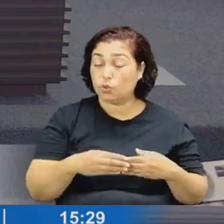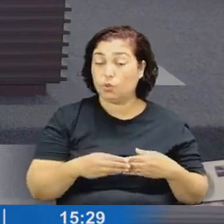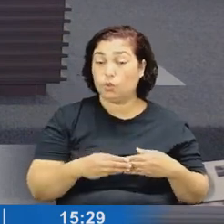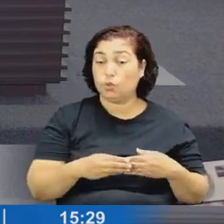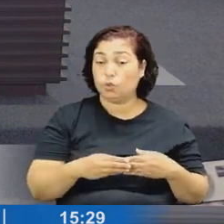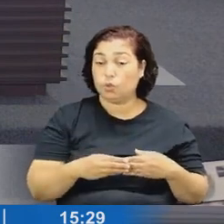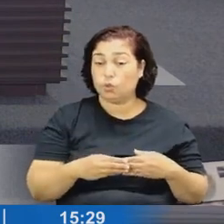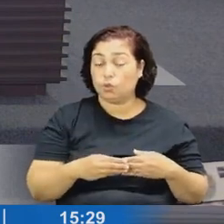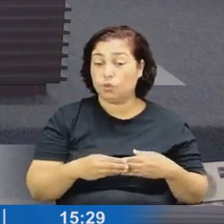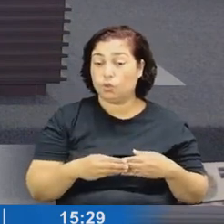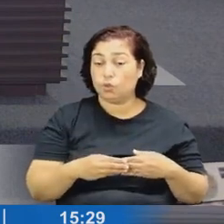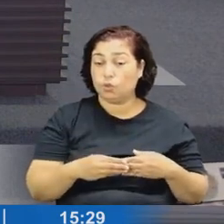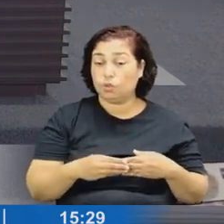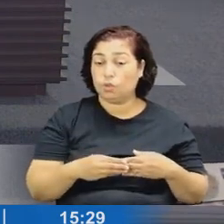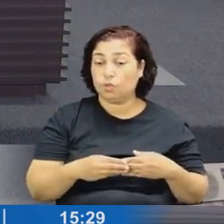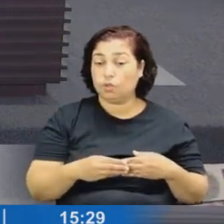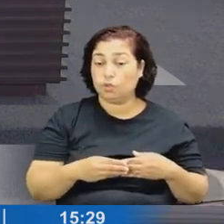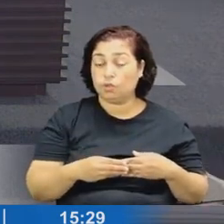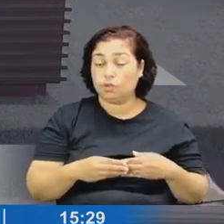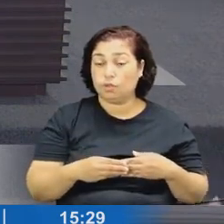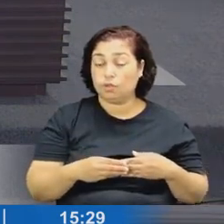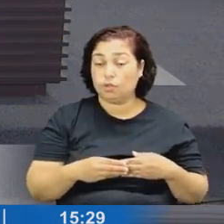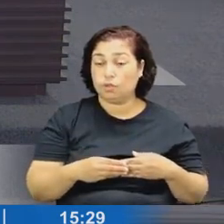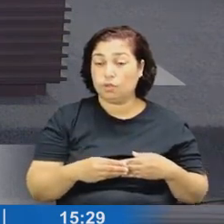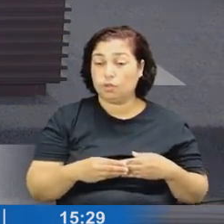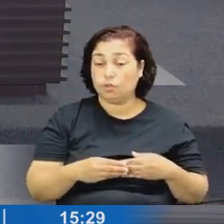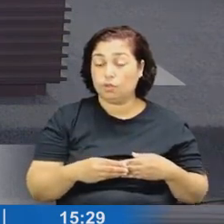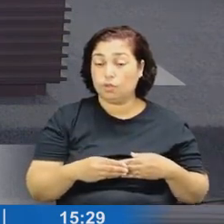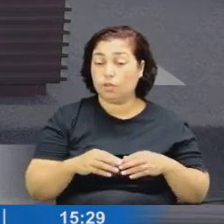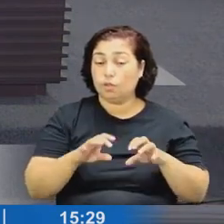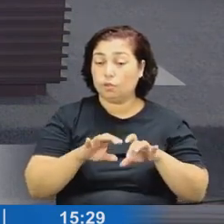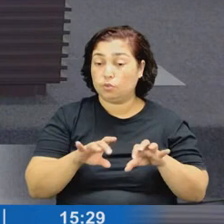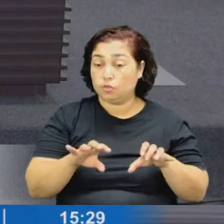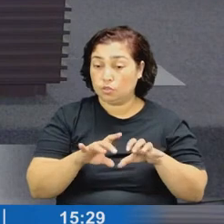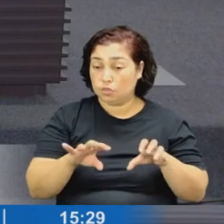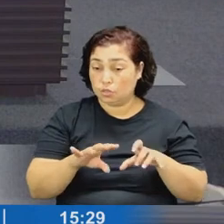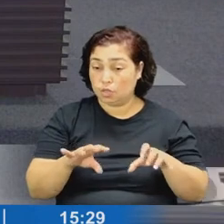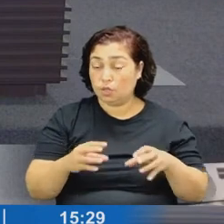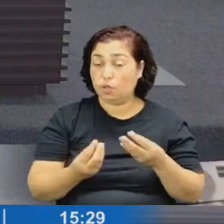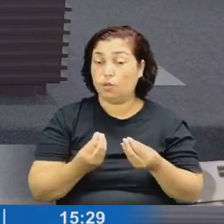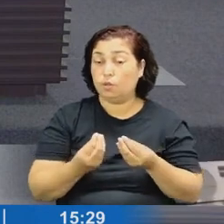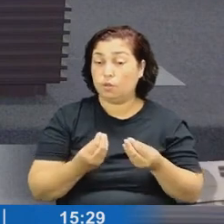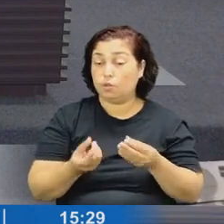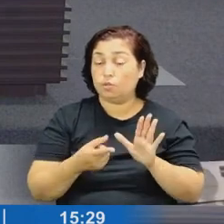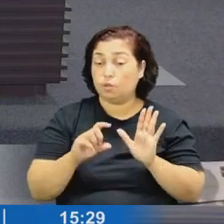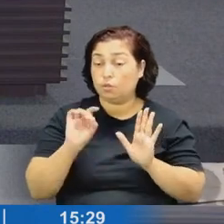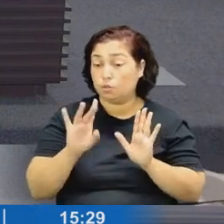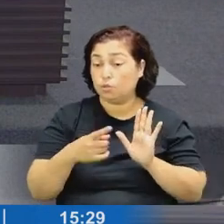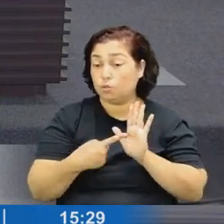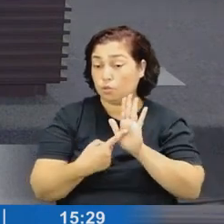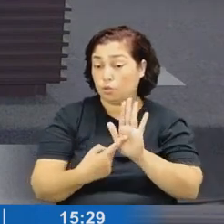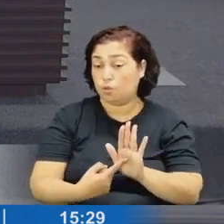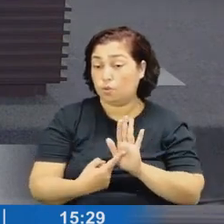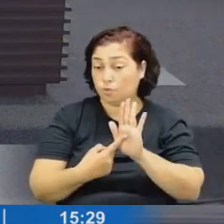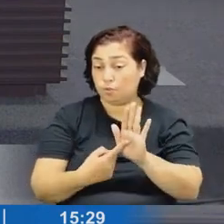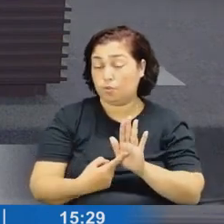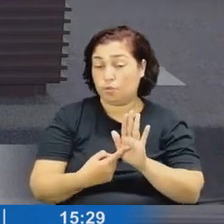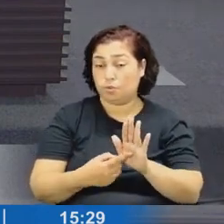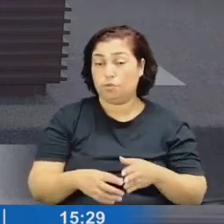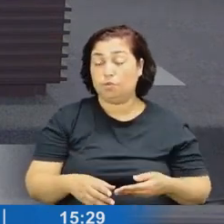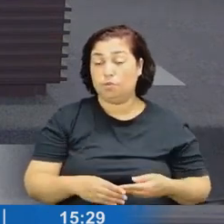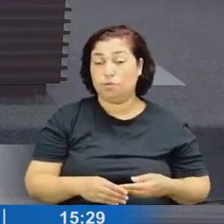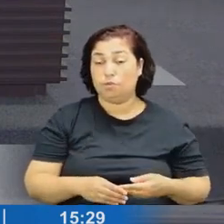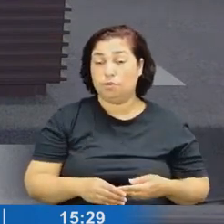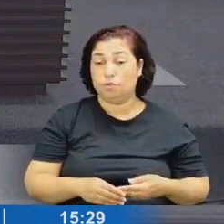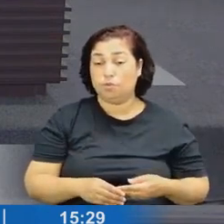tem nesse Norte que eu falei aqui agora tá digital como é que tá o digital tá só postando como eu falei a postagem não é